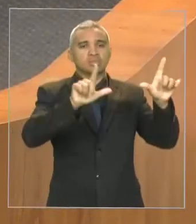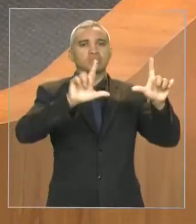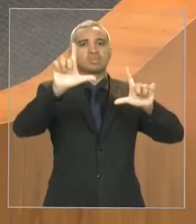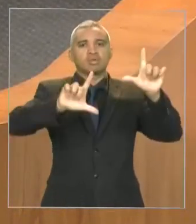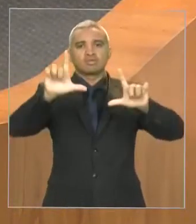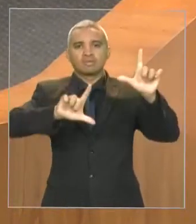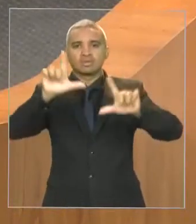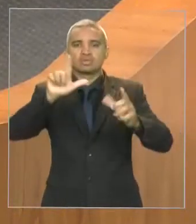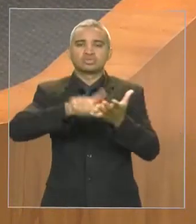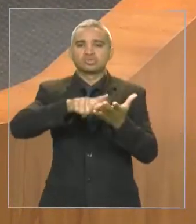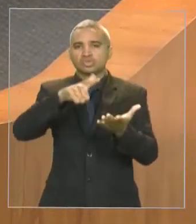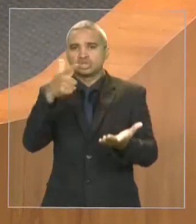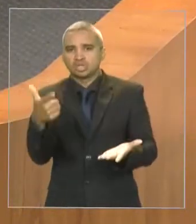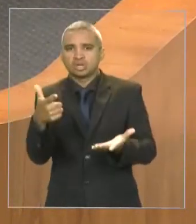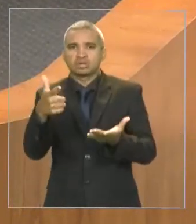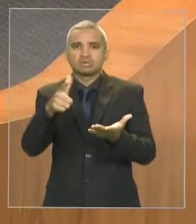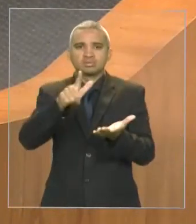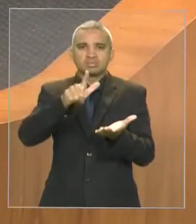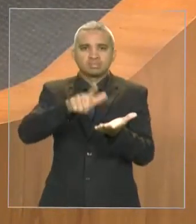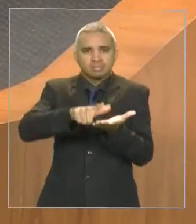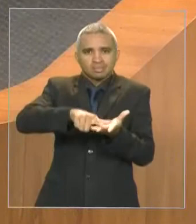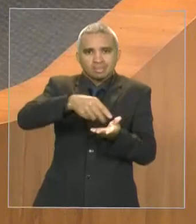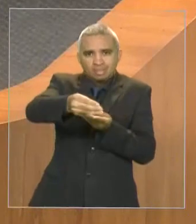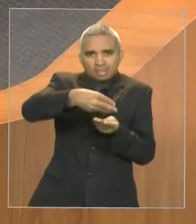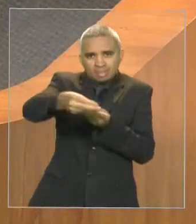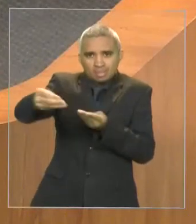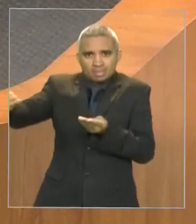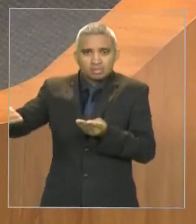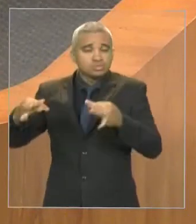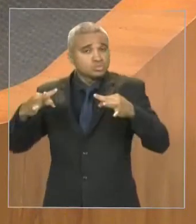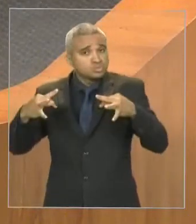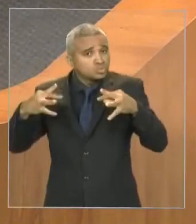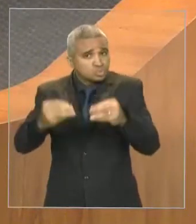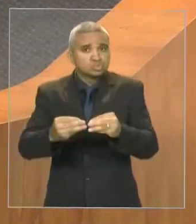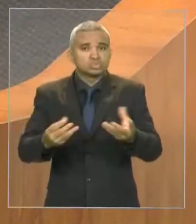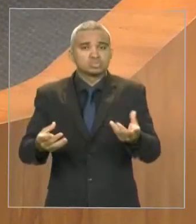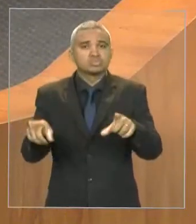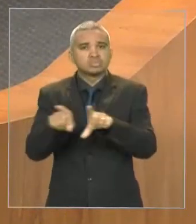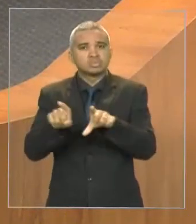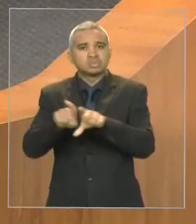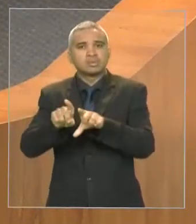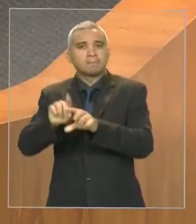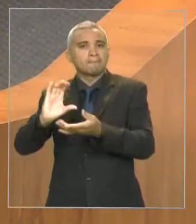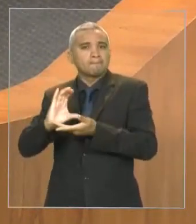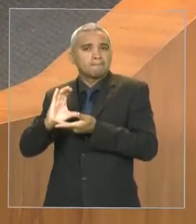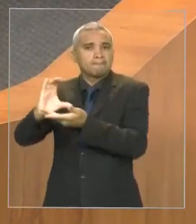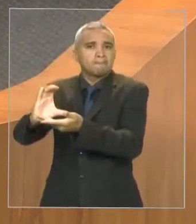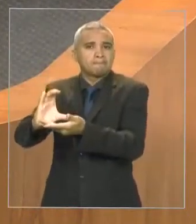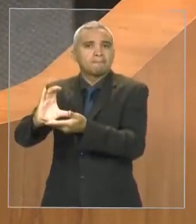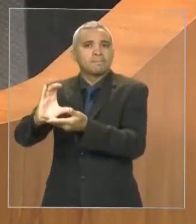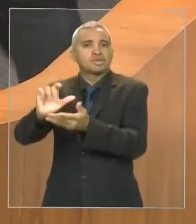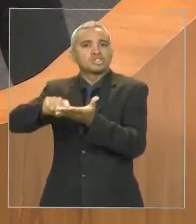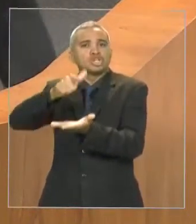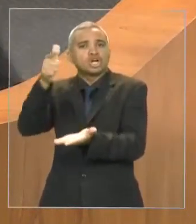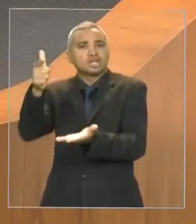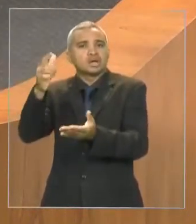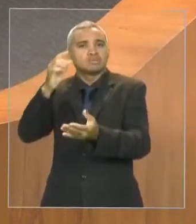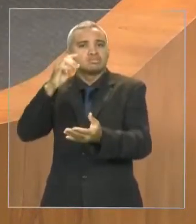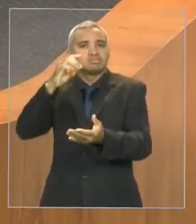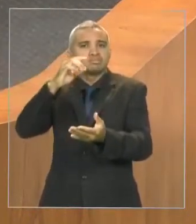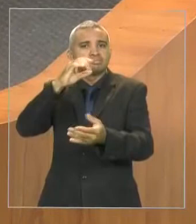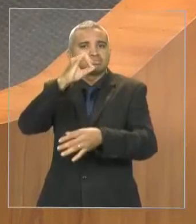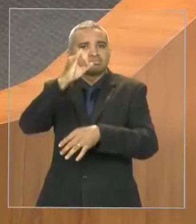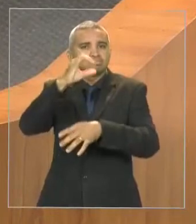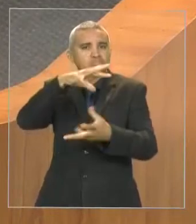jornal, panfleto, tudo discriminado, inclusive pago a jornais internacionais, nacionais,